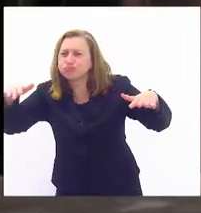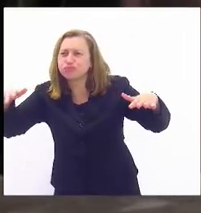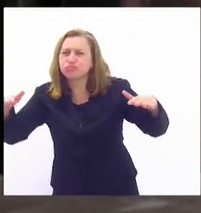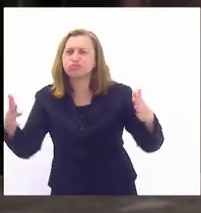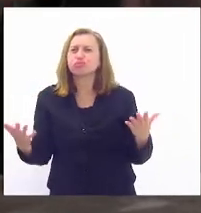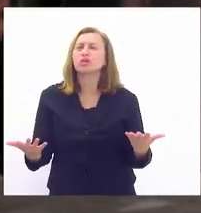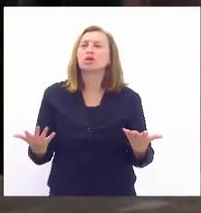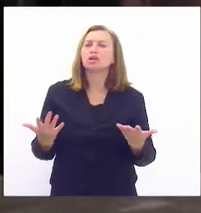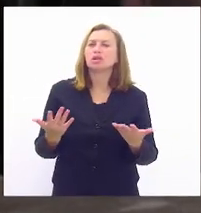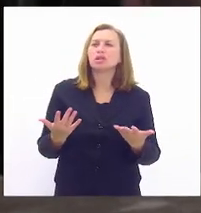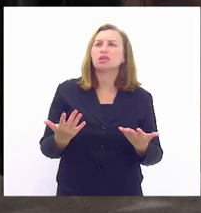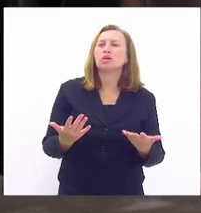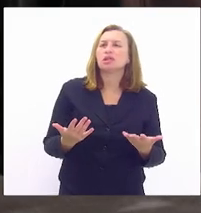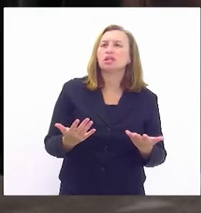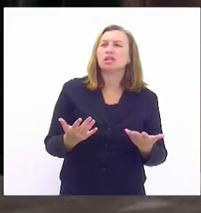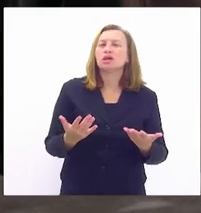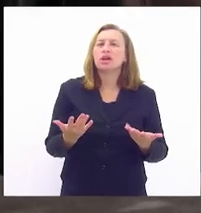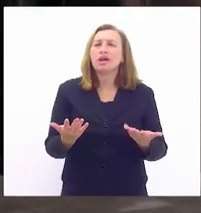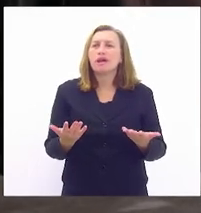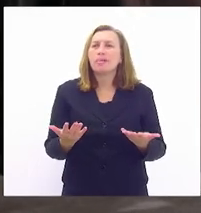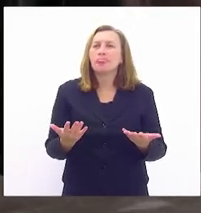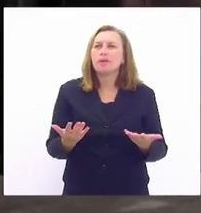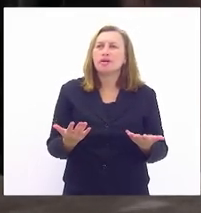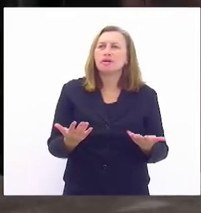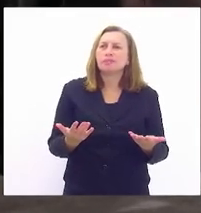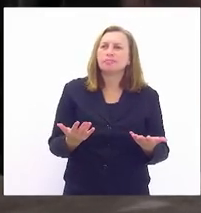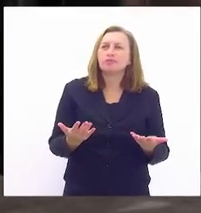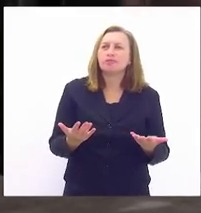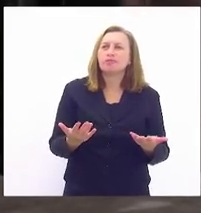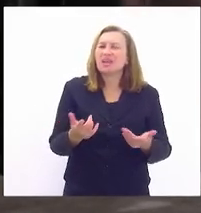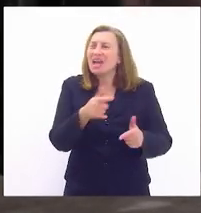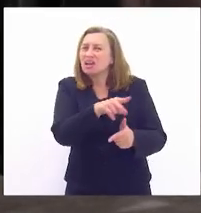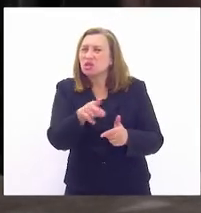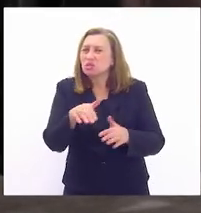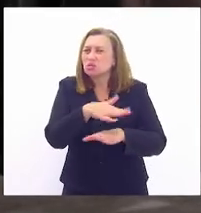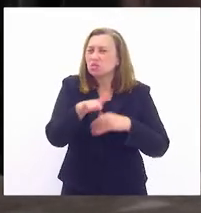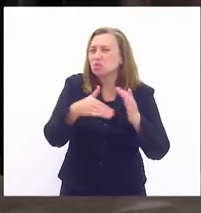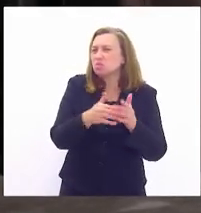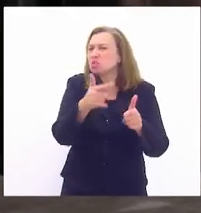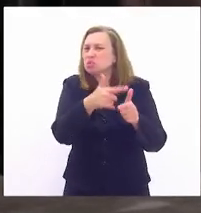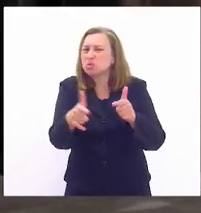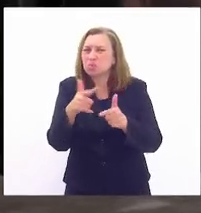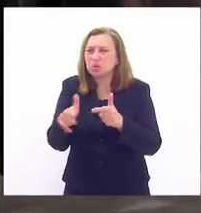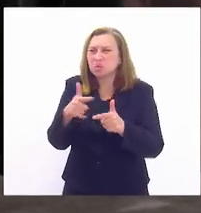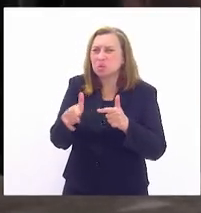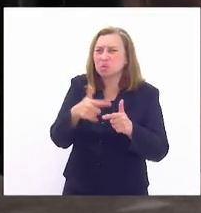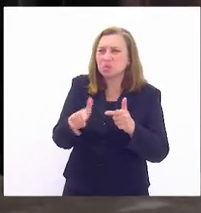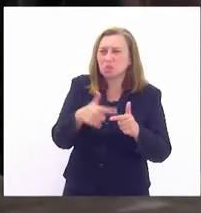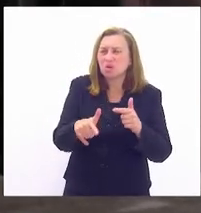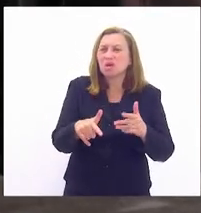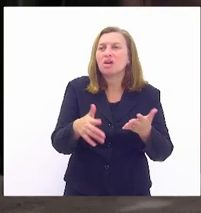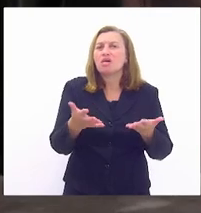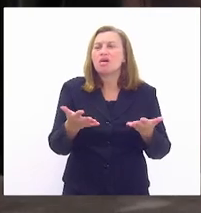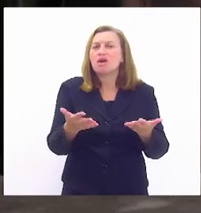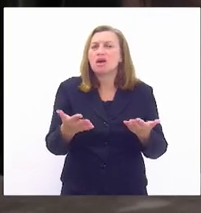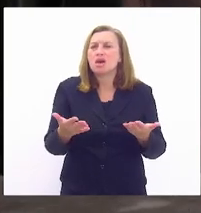2,5 microns, 10 microns, esse problema do particulado, ele tem